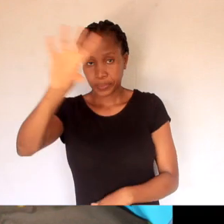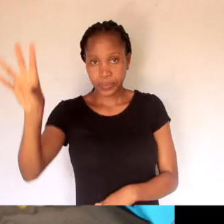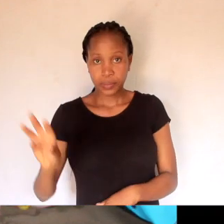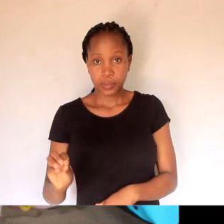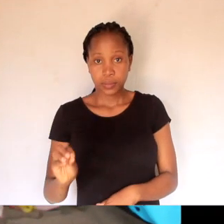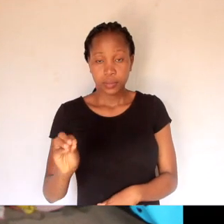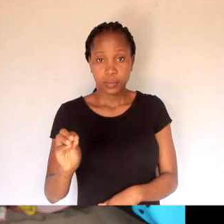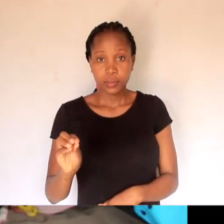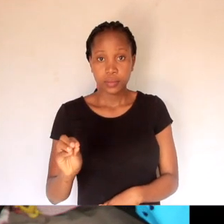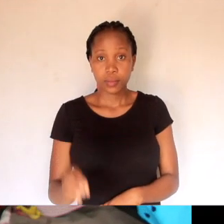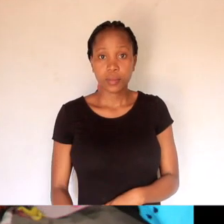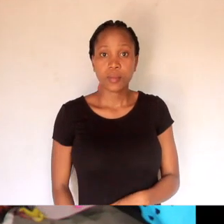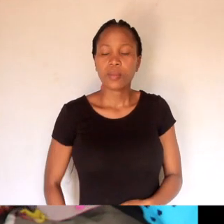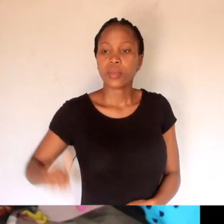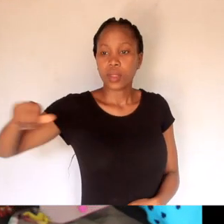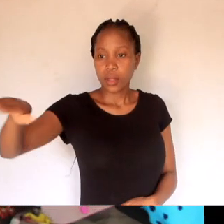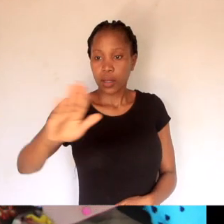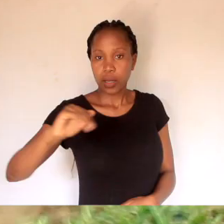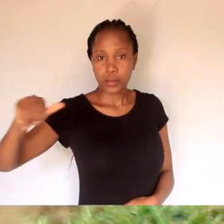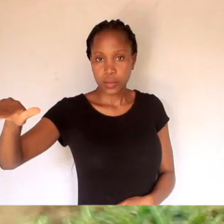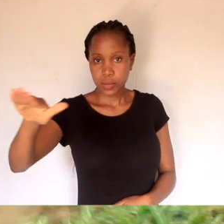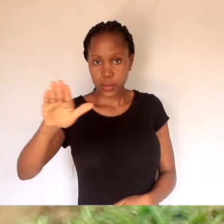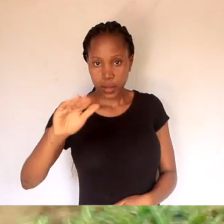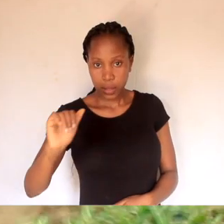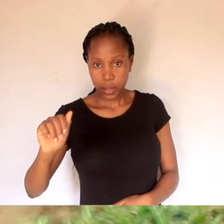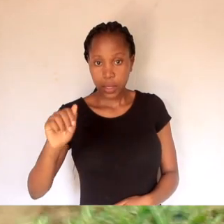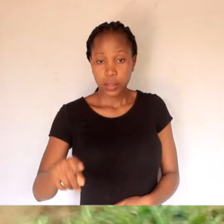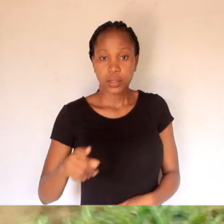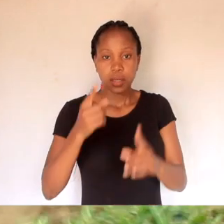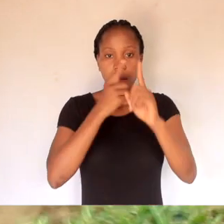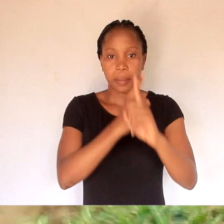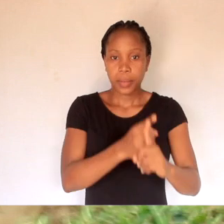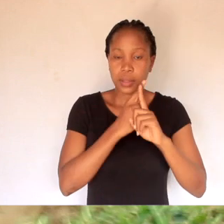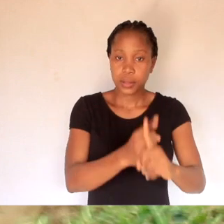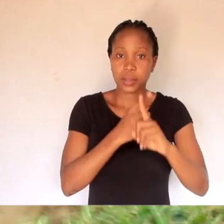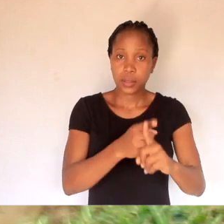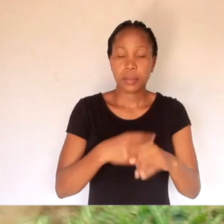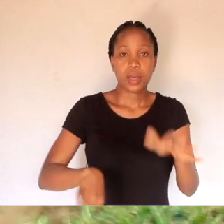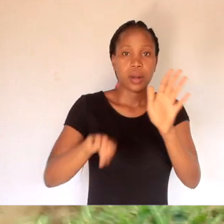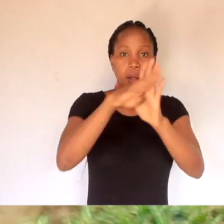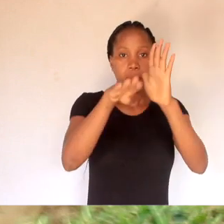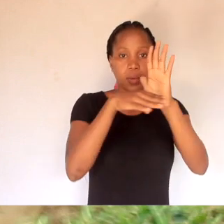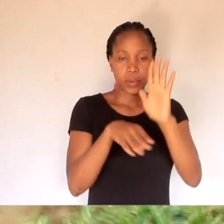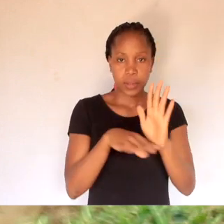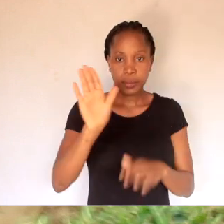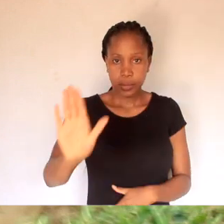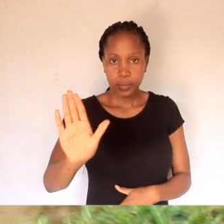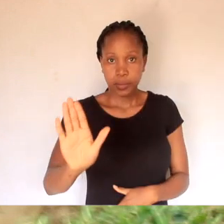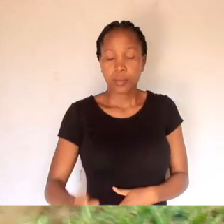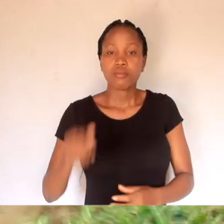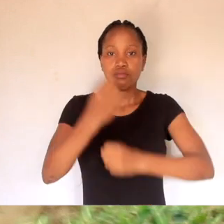qual a sociedade civil deveria fazer parte dessa agenda. Então, em 1999, nós